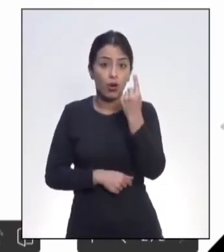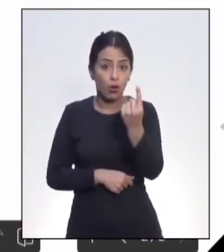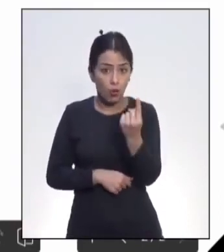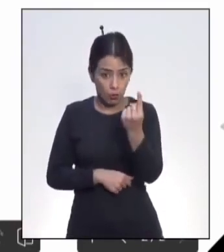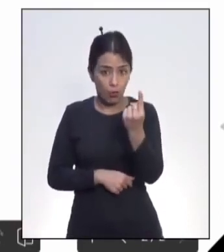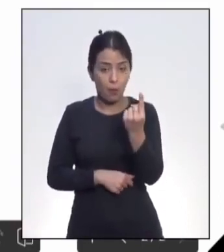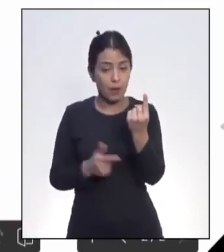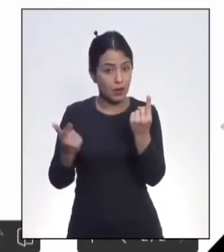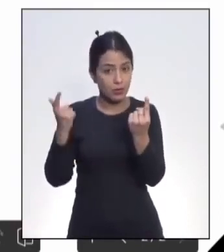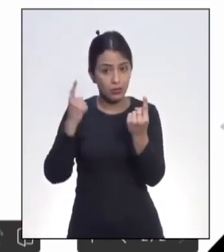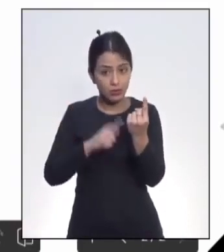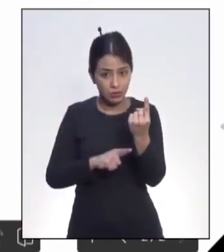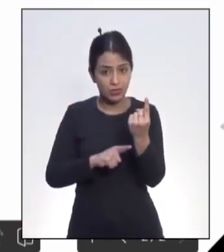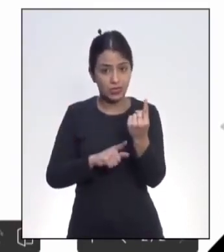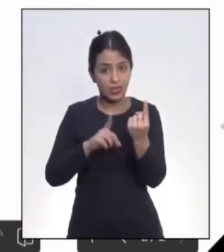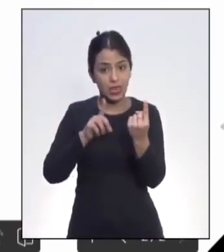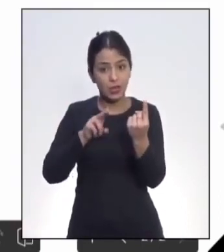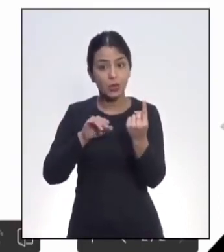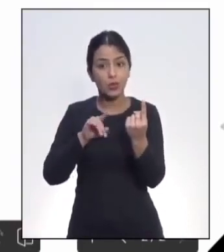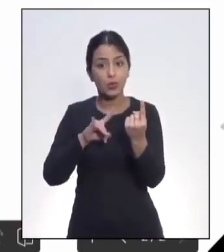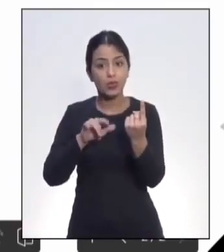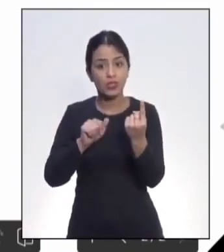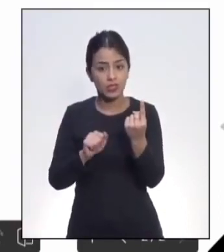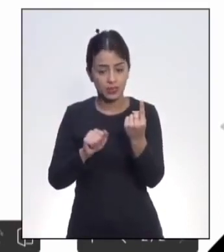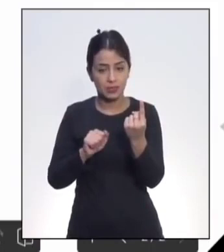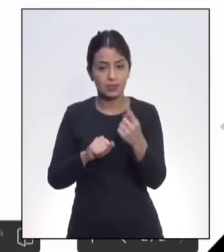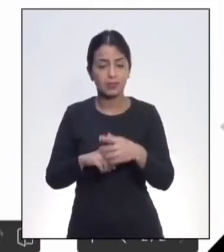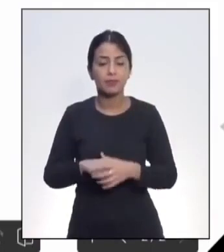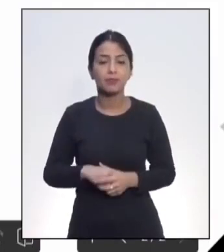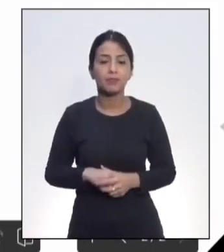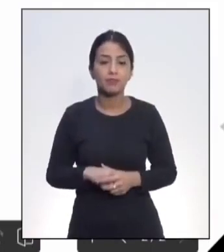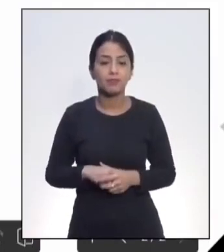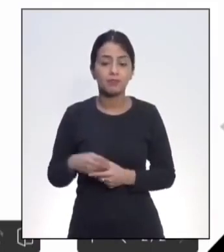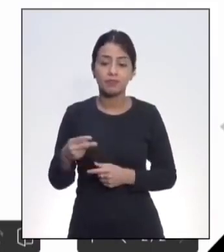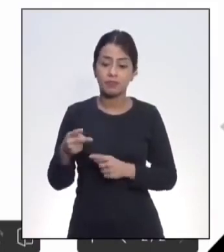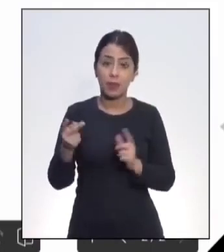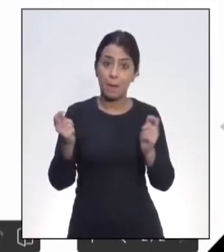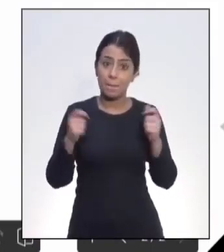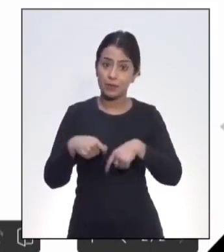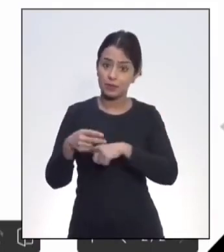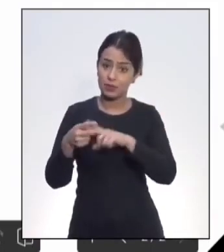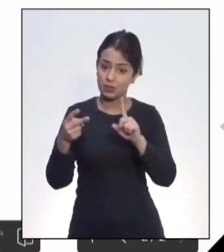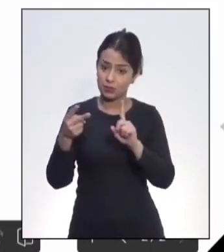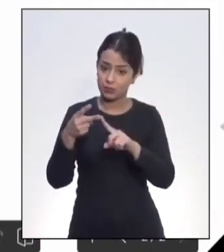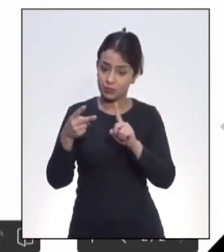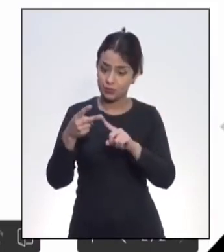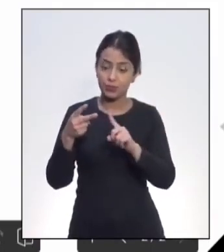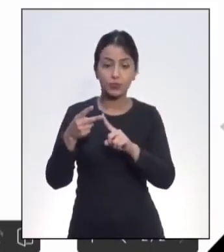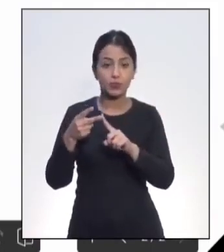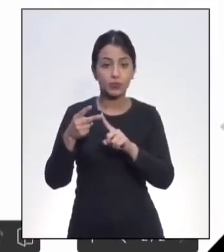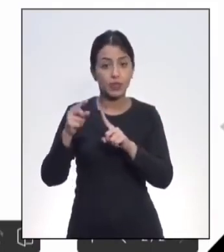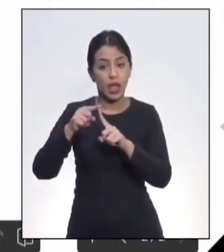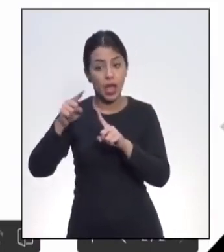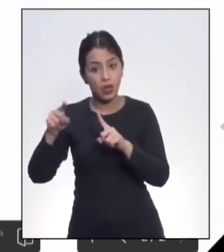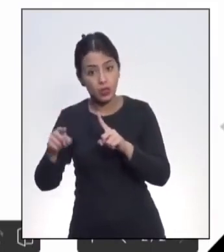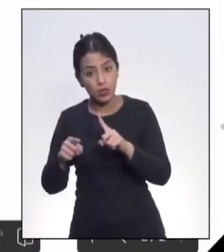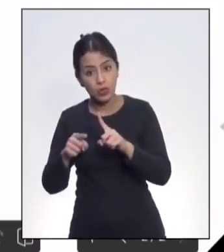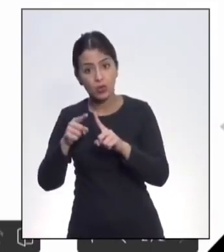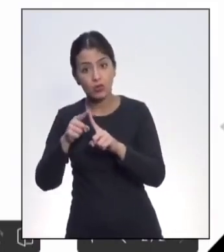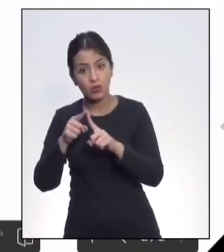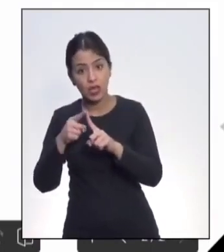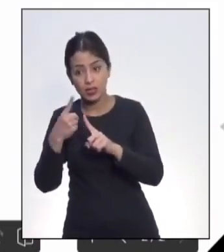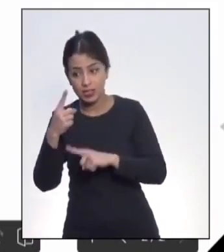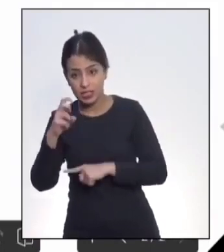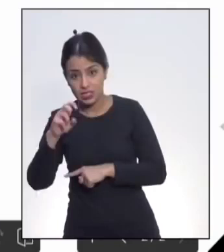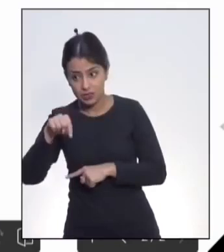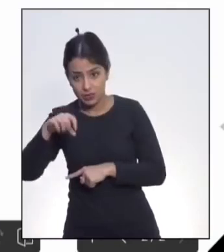Verdade? Certinho, perfeito. E a outra possibilidade é que nós arredondemos o 15,9 para